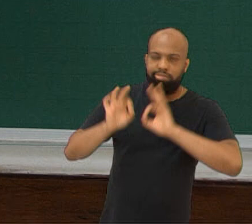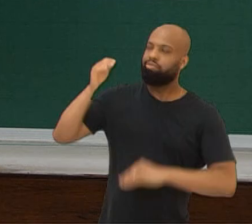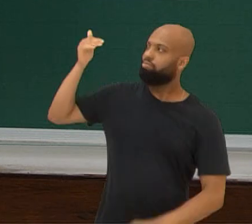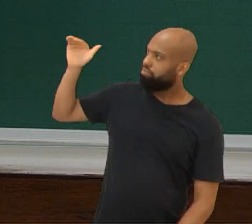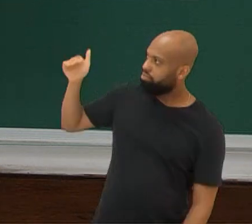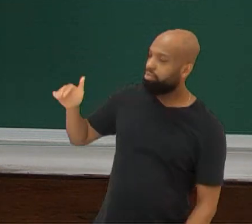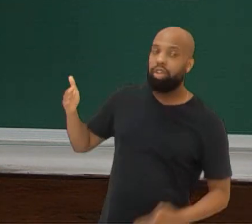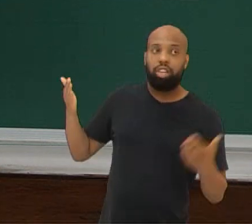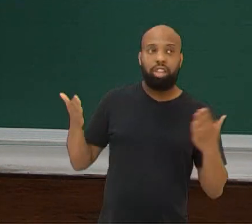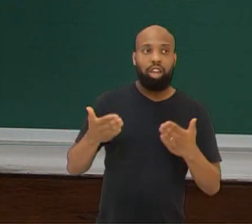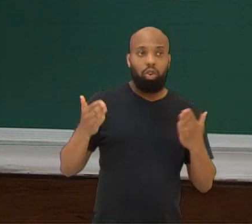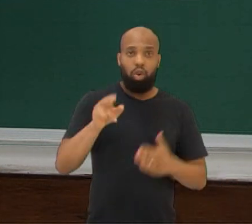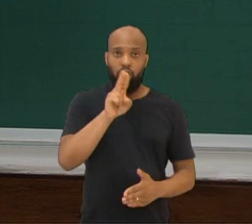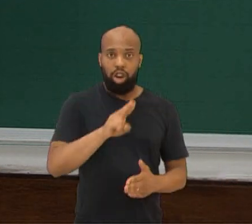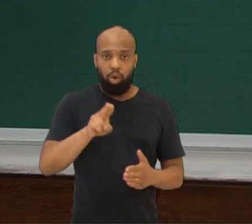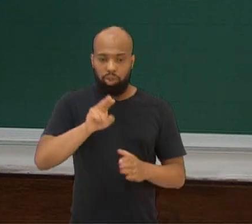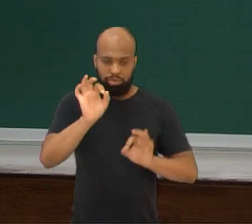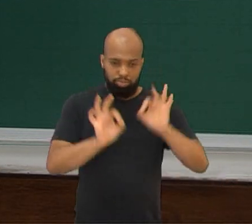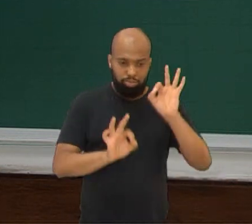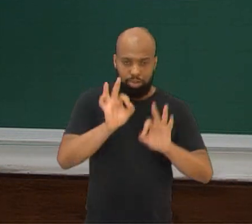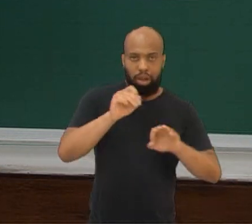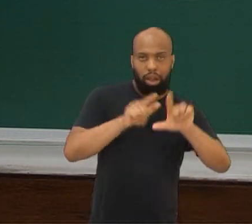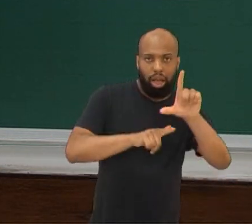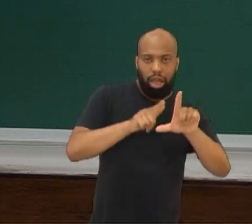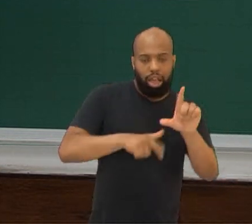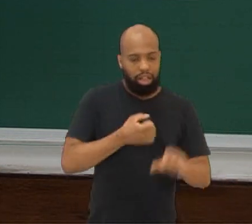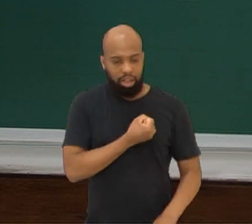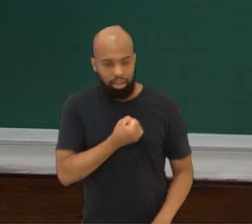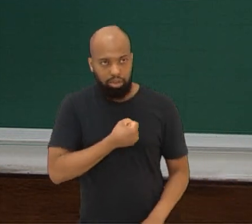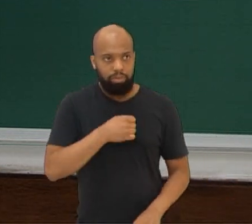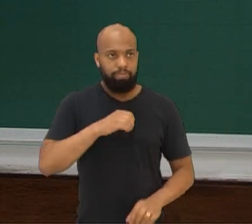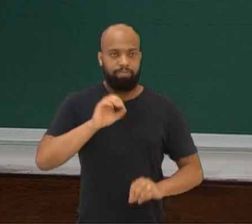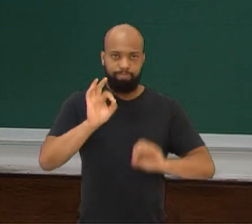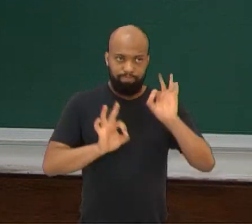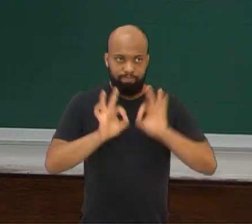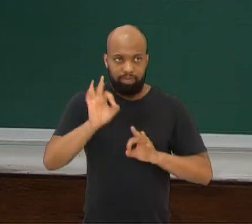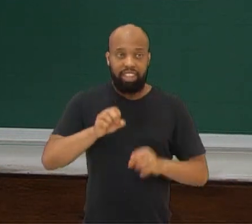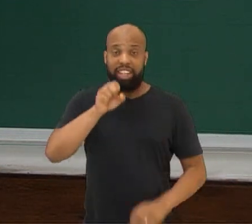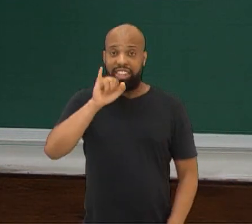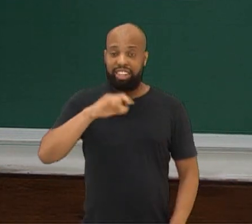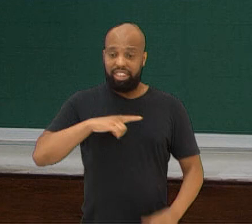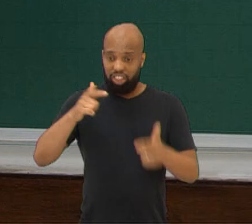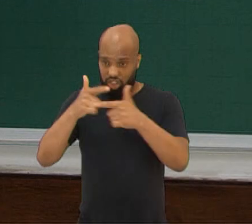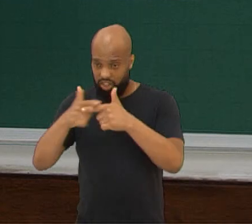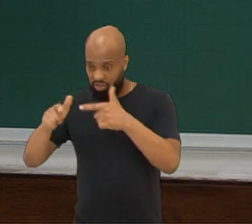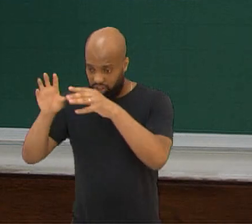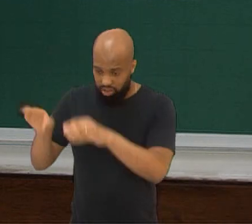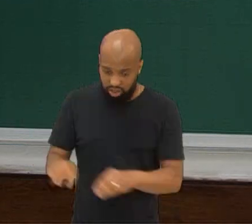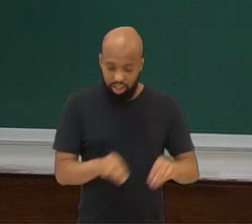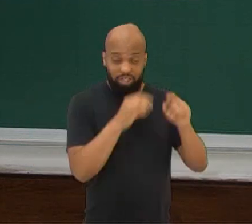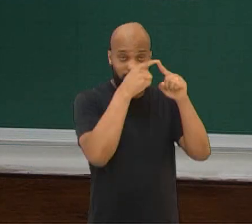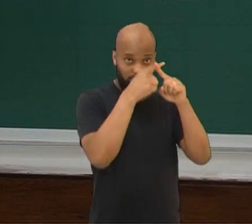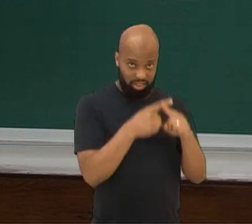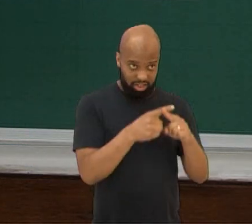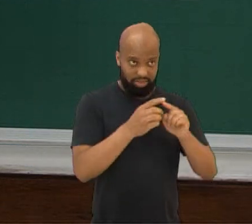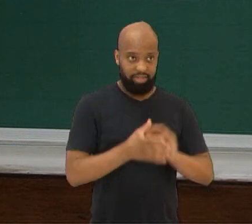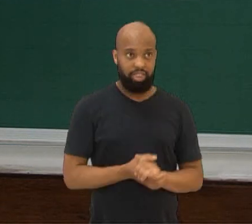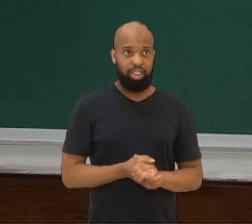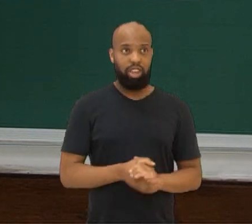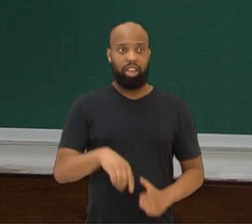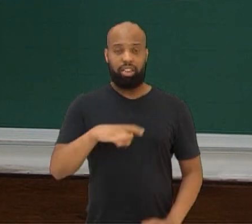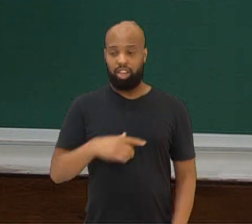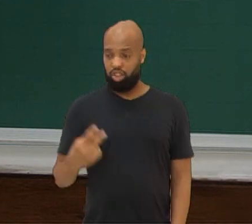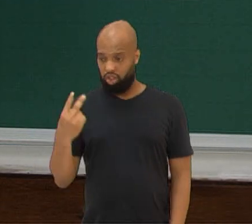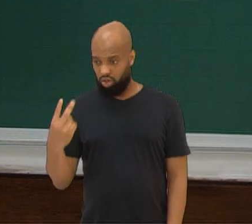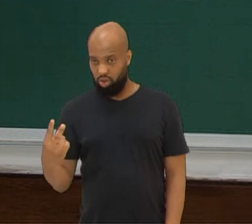só usando o álgebra. O que está dividindo pode passar para o lado de cá, multiplicando. Vou pegar